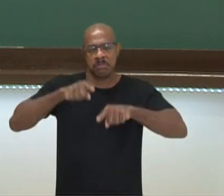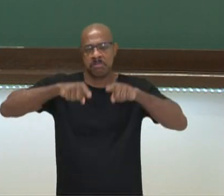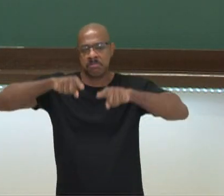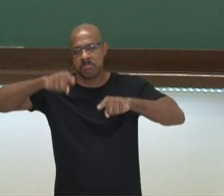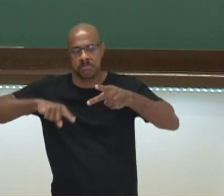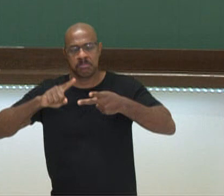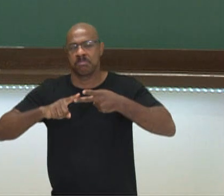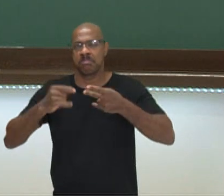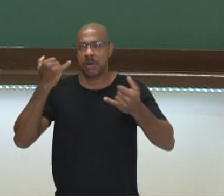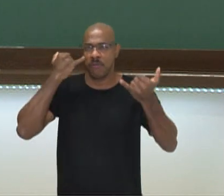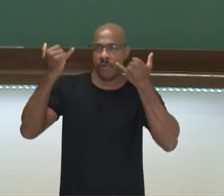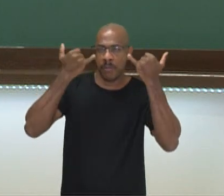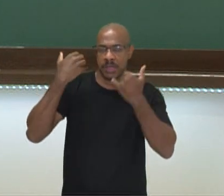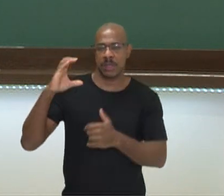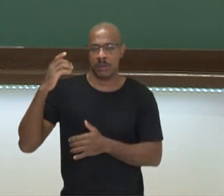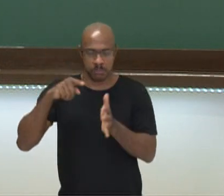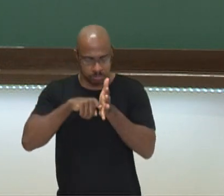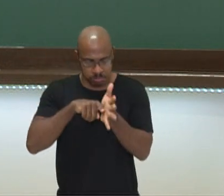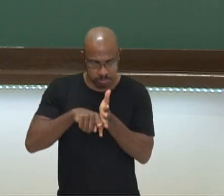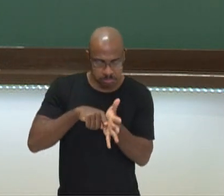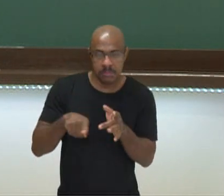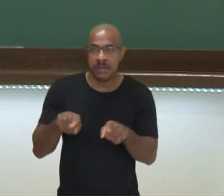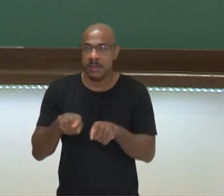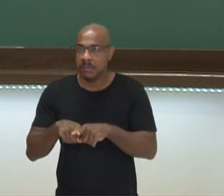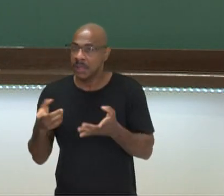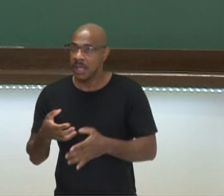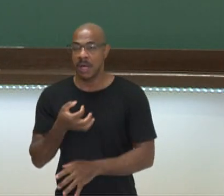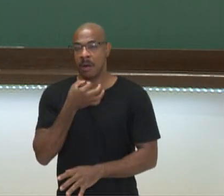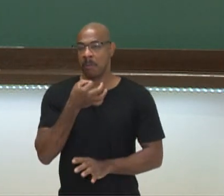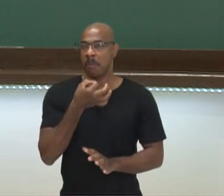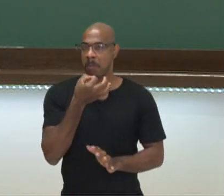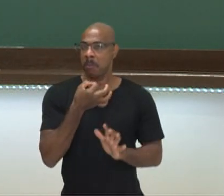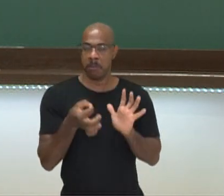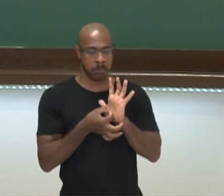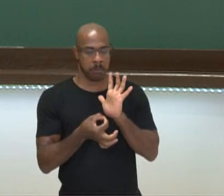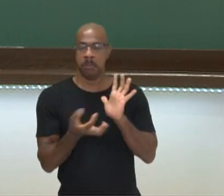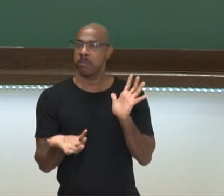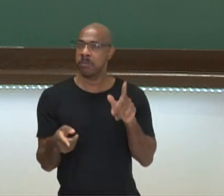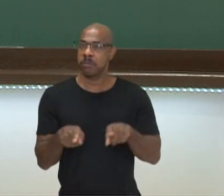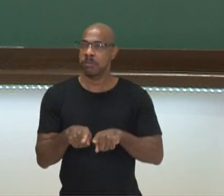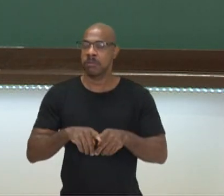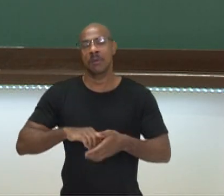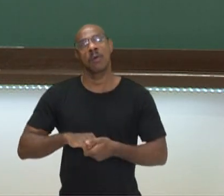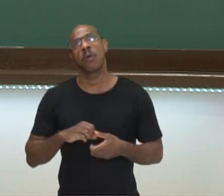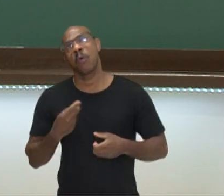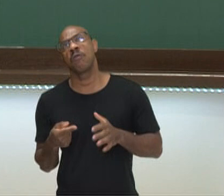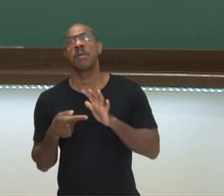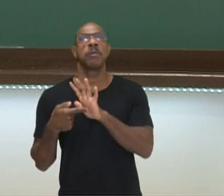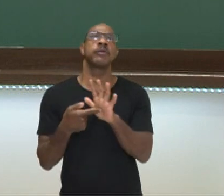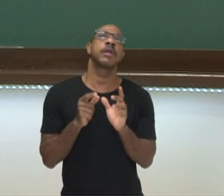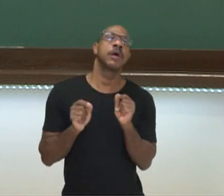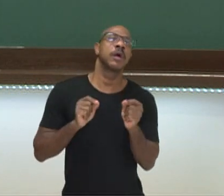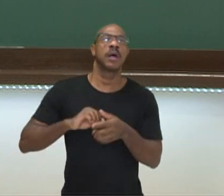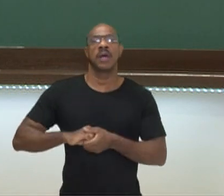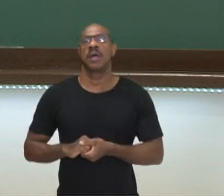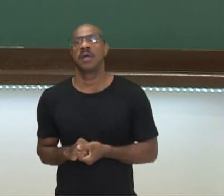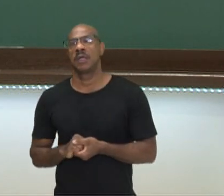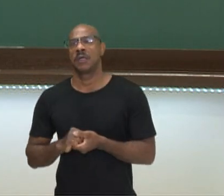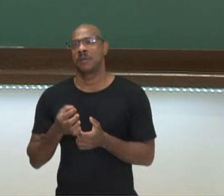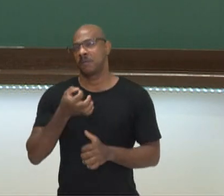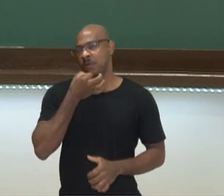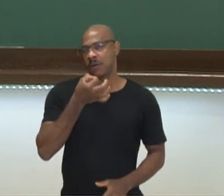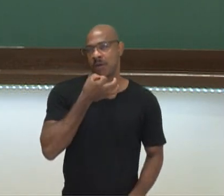informação científica, dados científicos, é um argumento de autoridade. Ou vai apresentar um argumento de princípio, que é